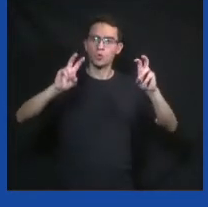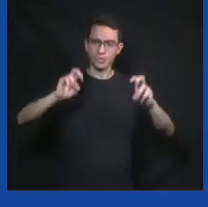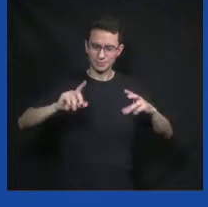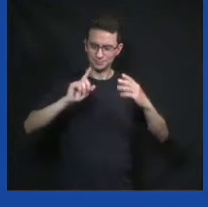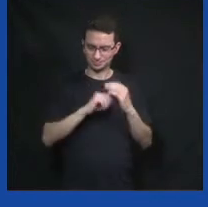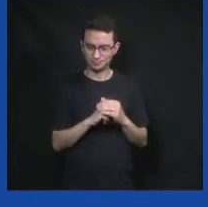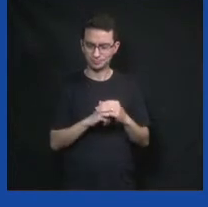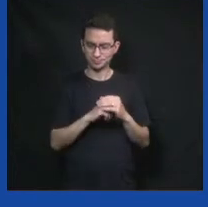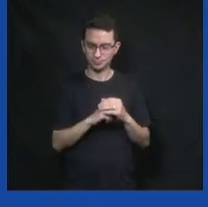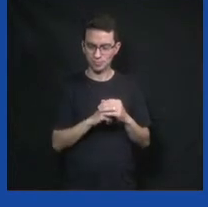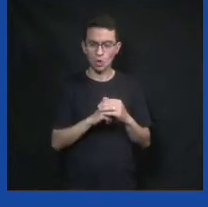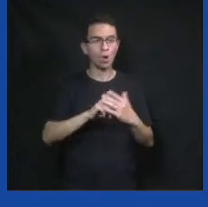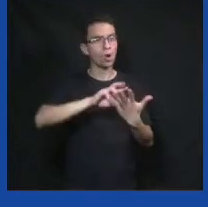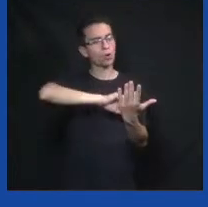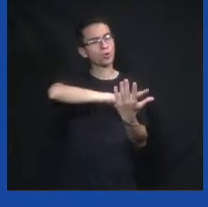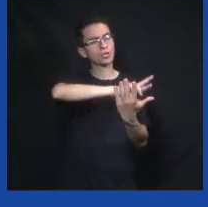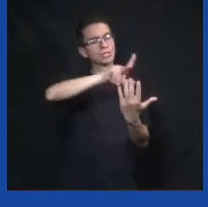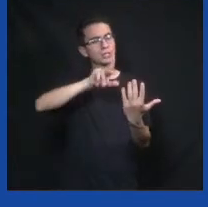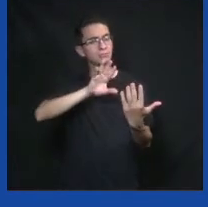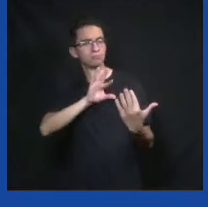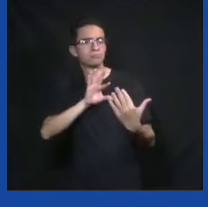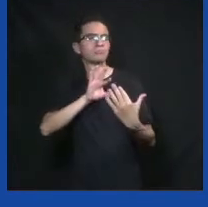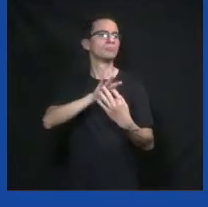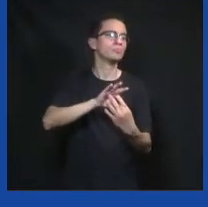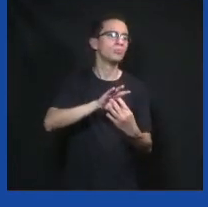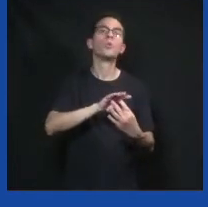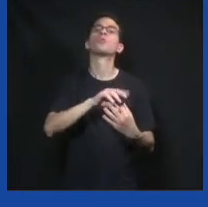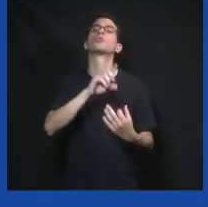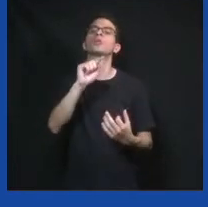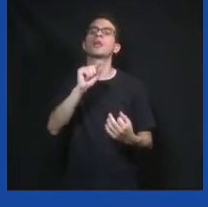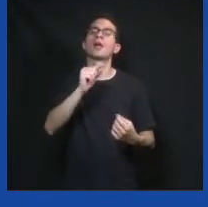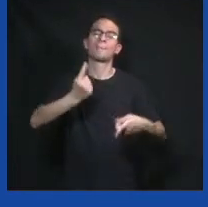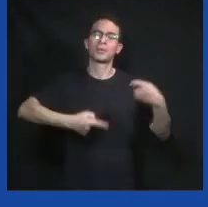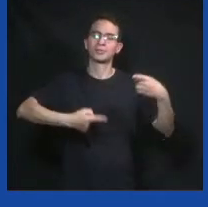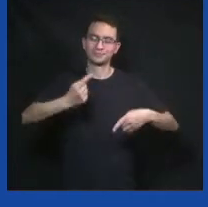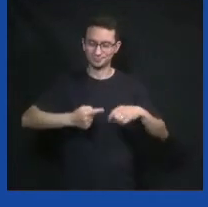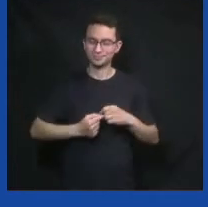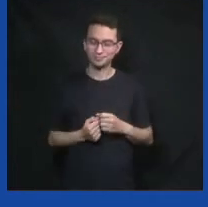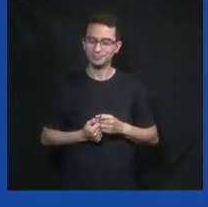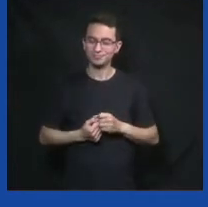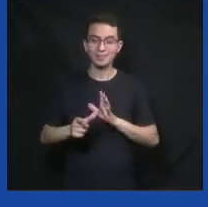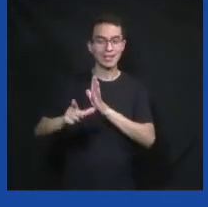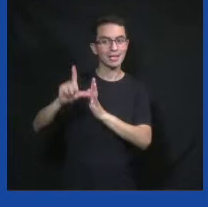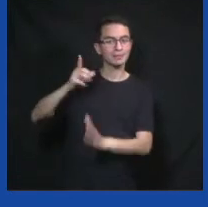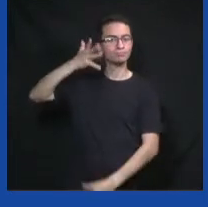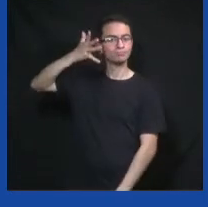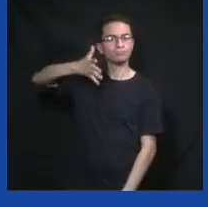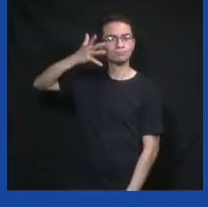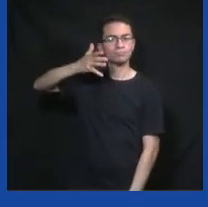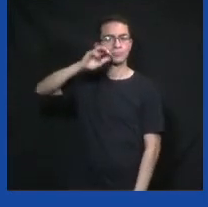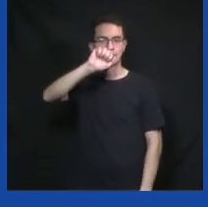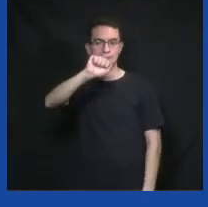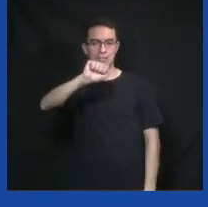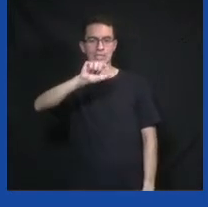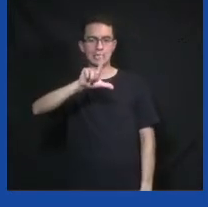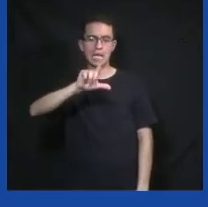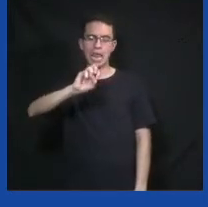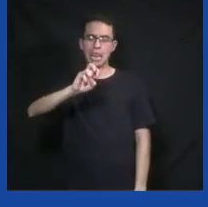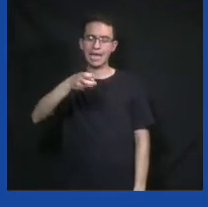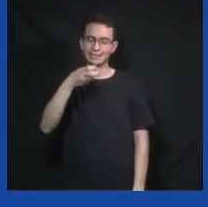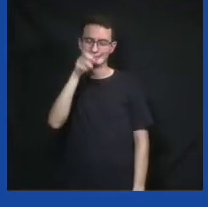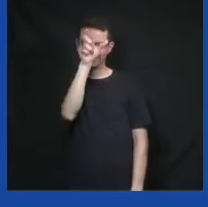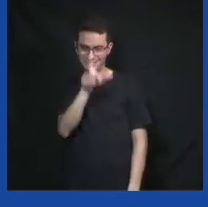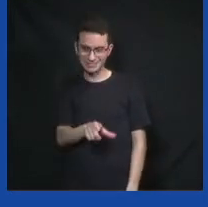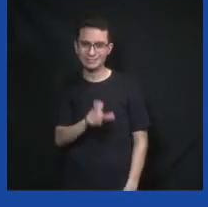aspectos associados ao universo da política, como bem disse o Alex na fala inicial dele. Sem que confundamos isso